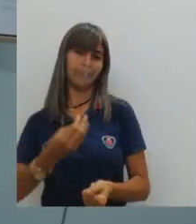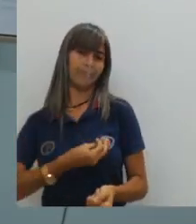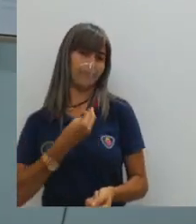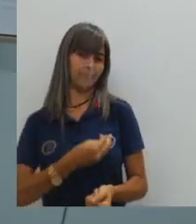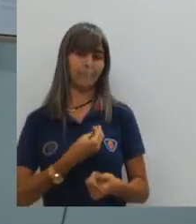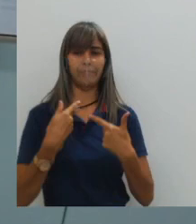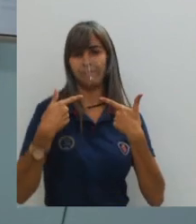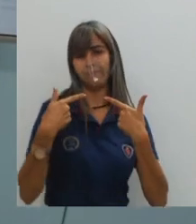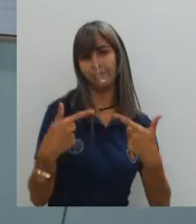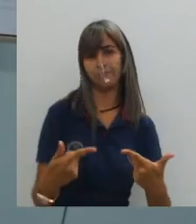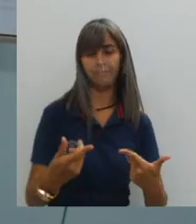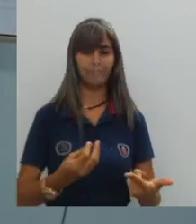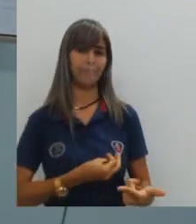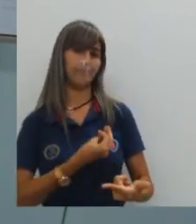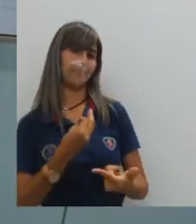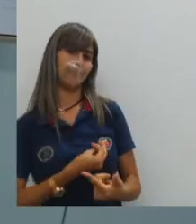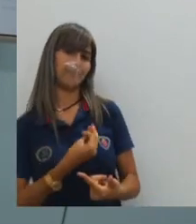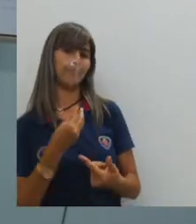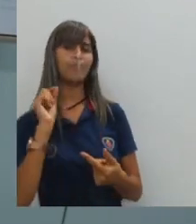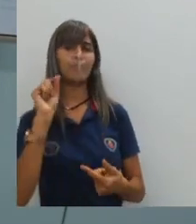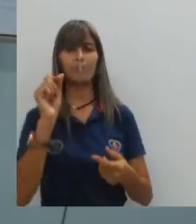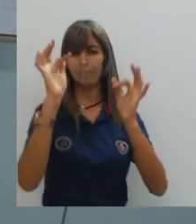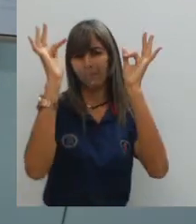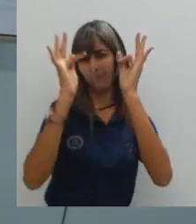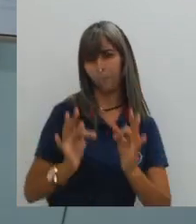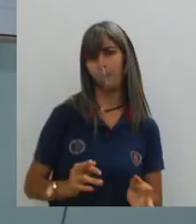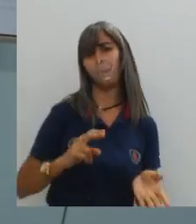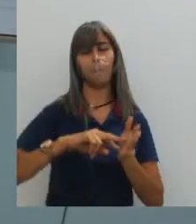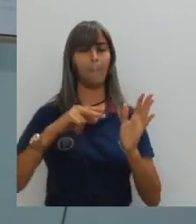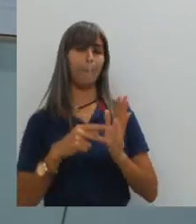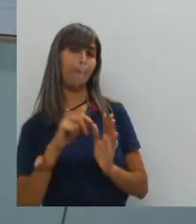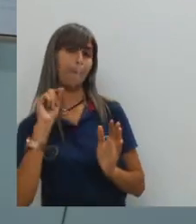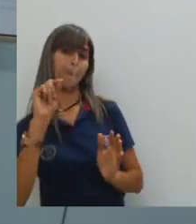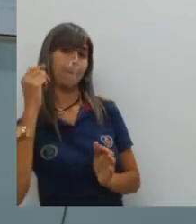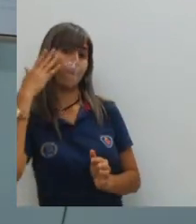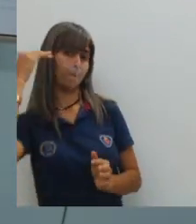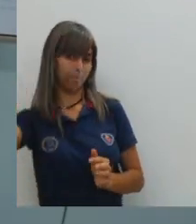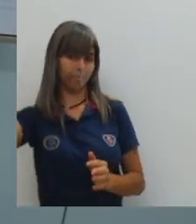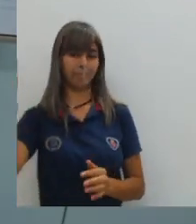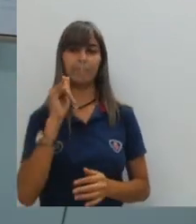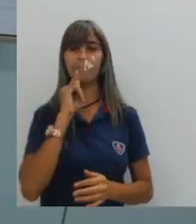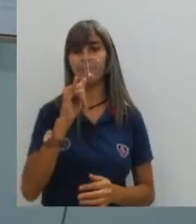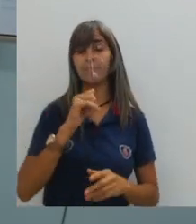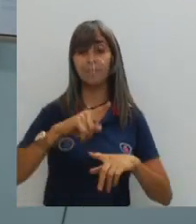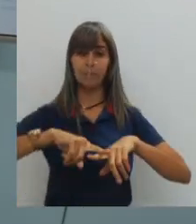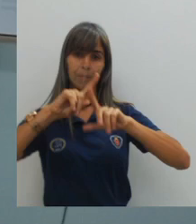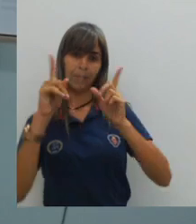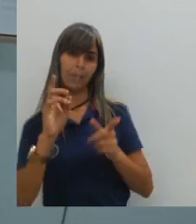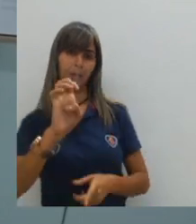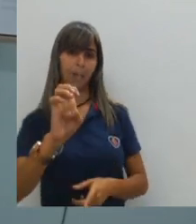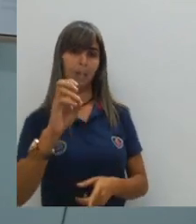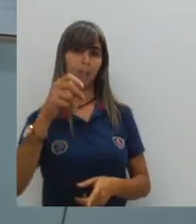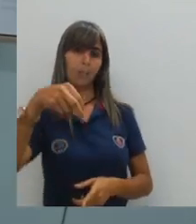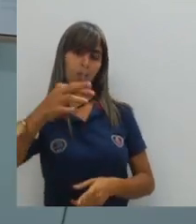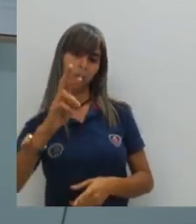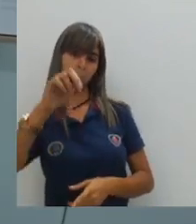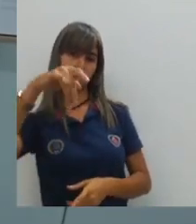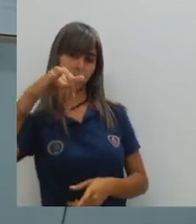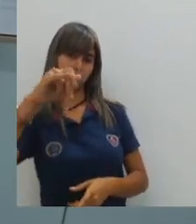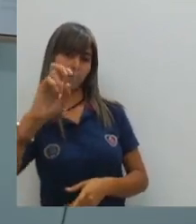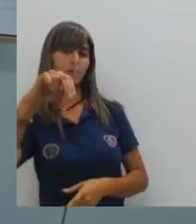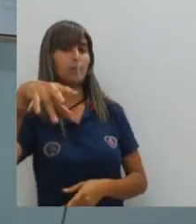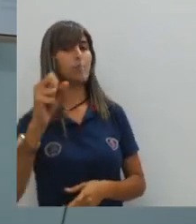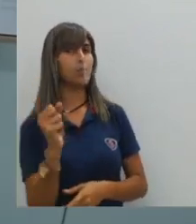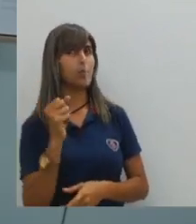de condições de vida, de o que é felicidade, de o que é sucesso, por exemplo. Mas o etnocentrismo faz com que a gente tenha